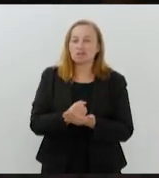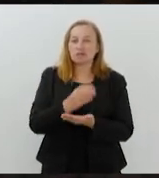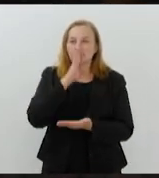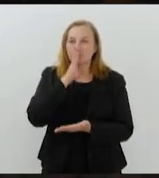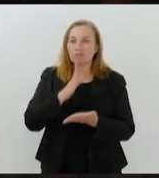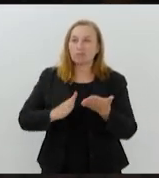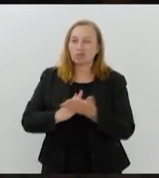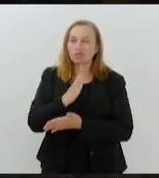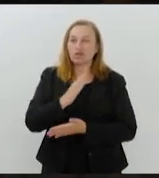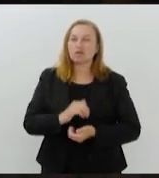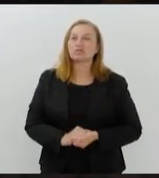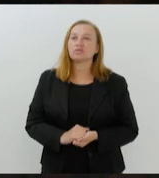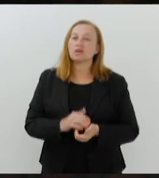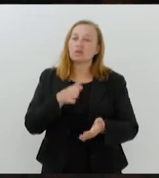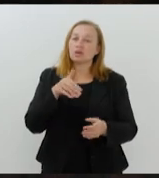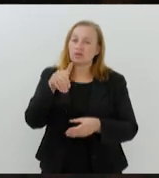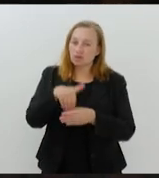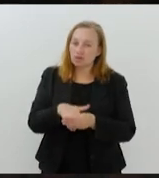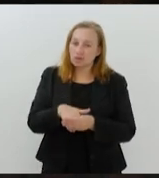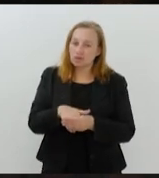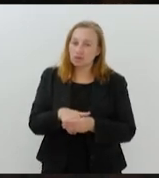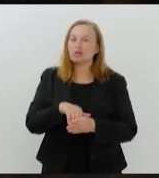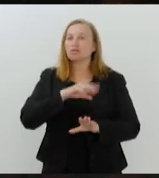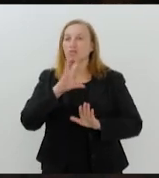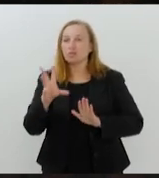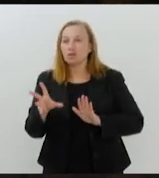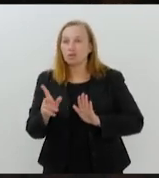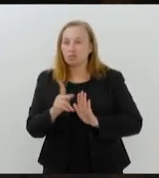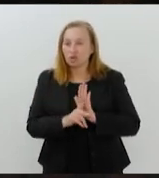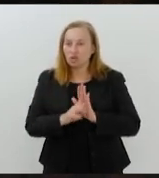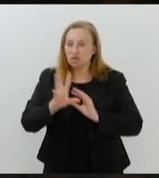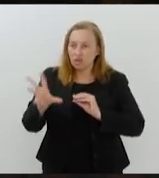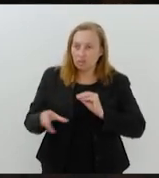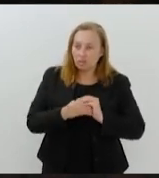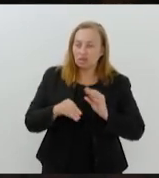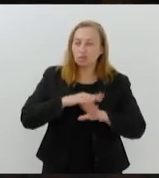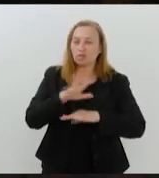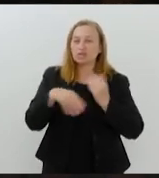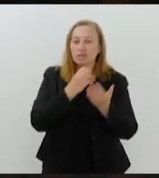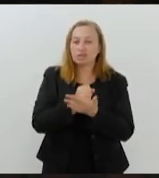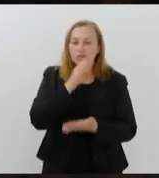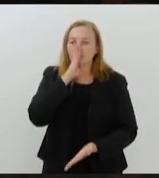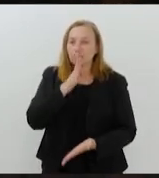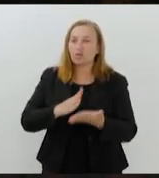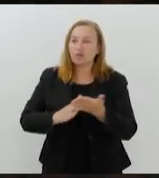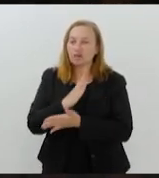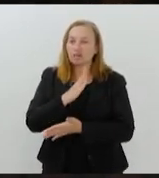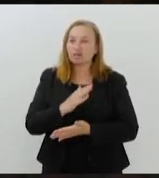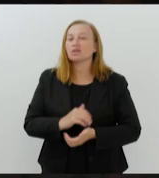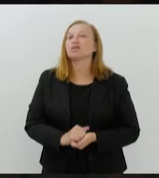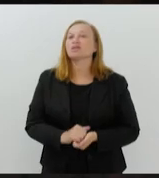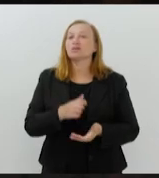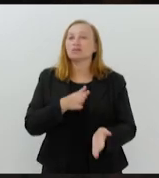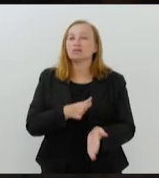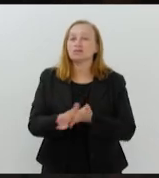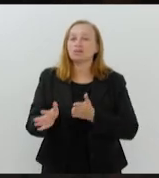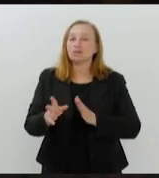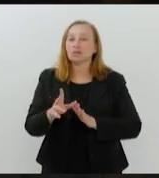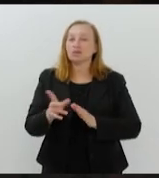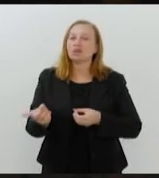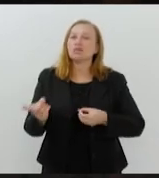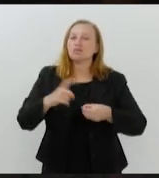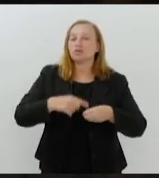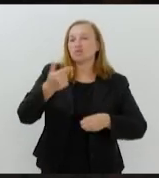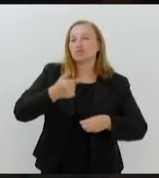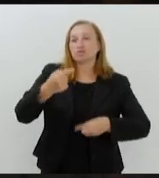como estão, aprovado. Em votação, projeto assim emendado. Os senhores que aprovam, permaneçam como estão, aprovado. Vai para a redação do vencido